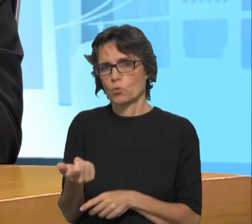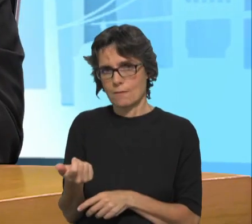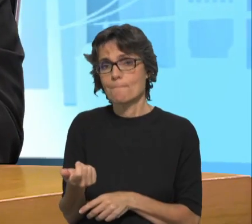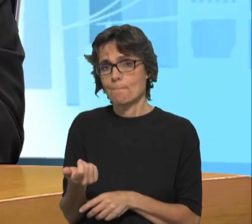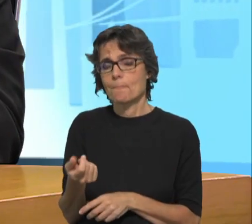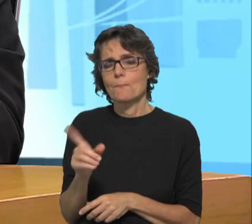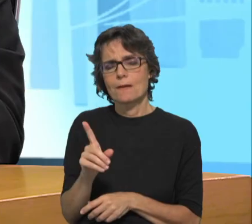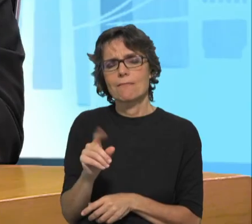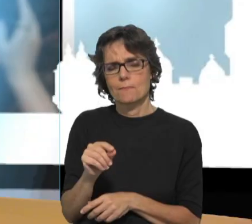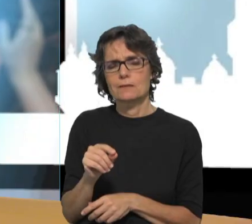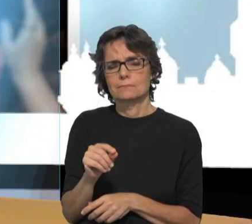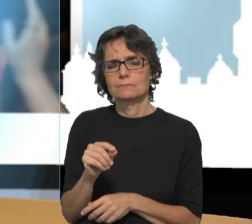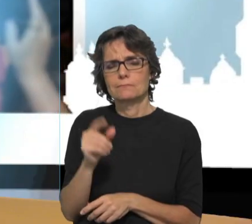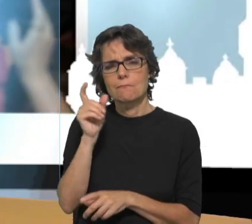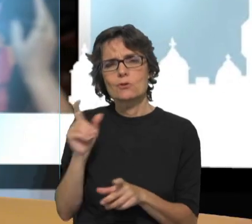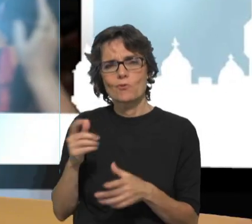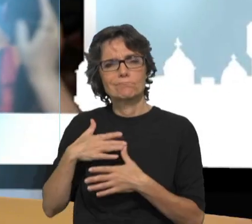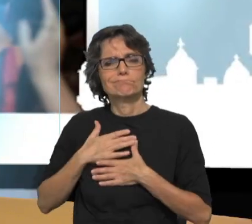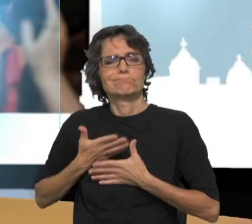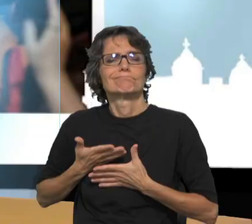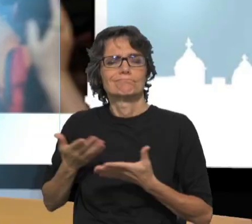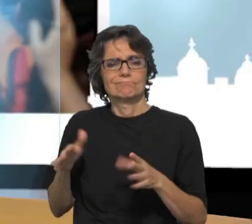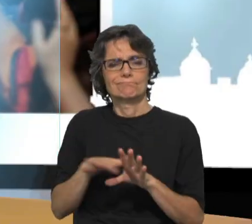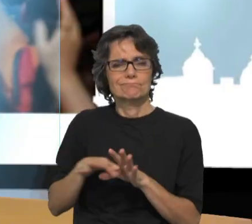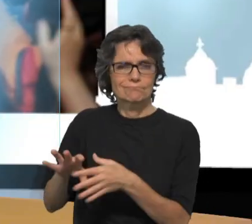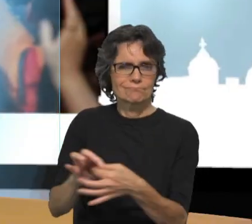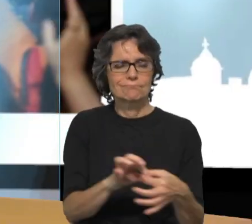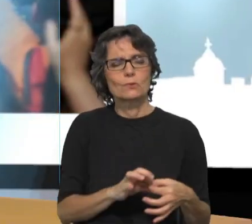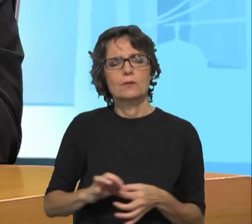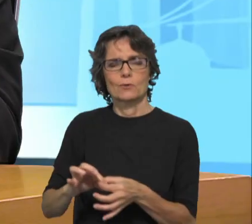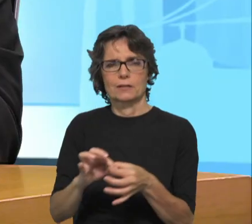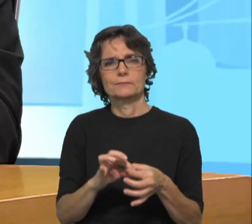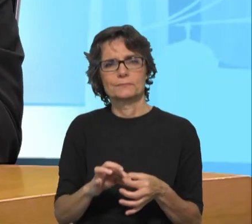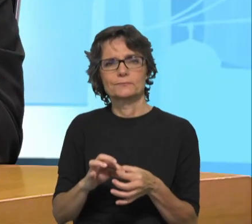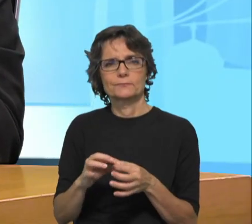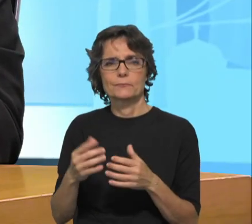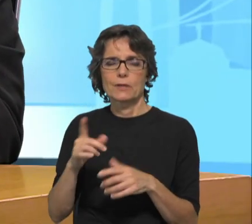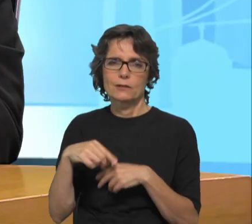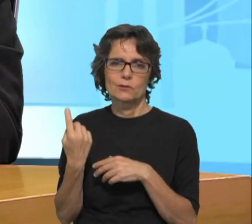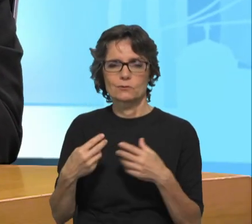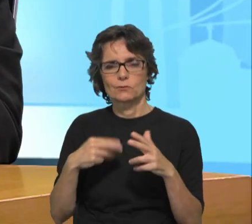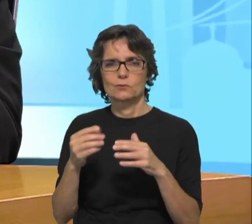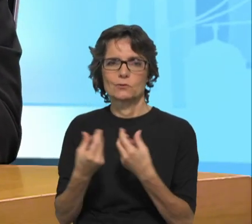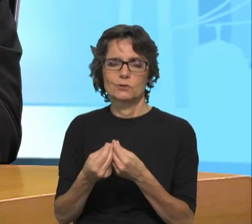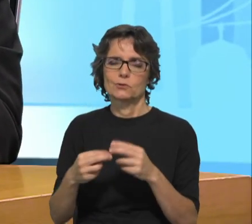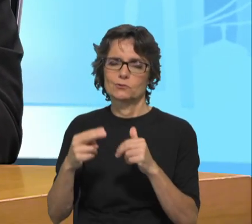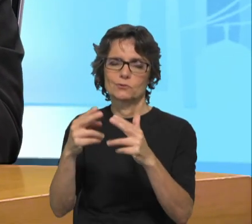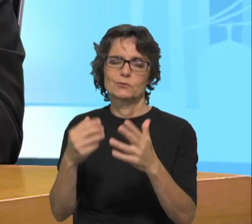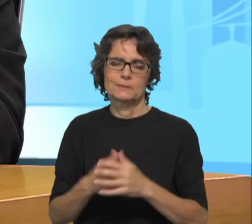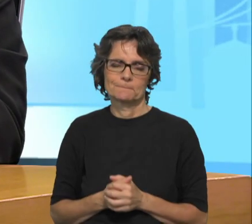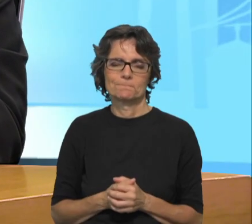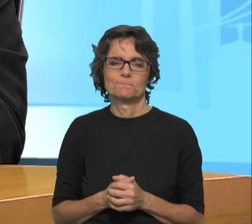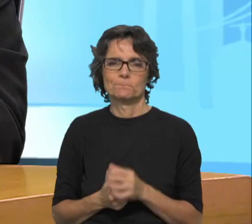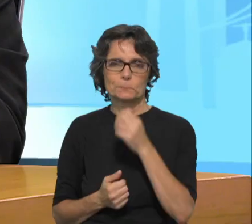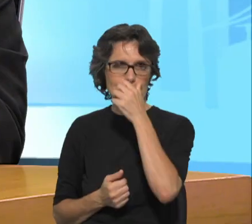com a generosidade de tanta gente que está disponível para colaborar com aquele que for o caminho que o Sr. Dom Fernando quiser traçar para a nossa Diocese. Este